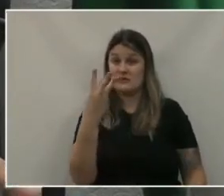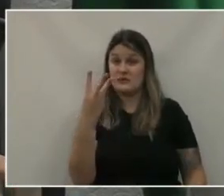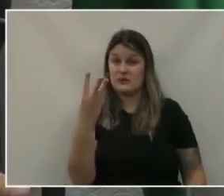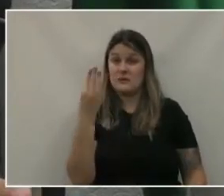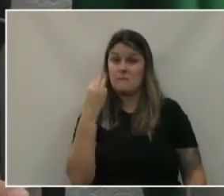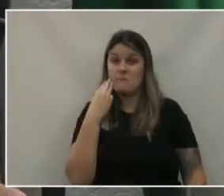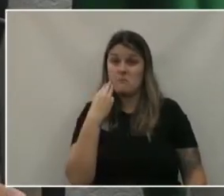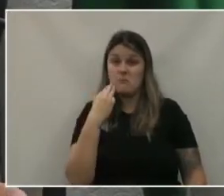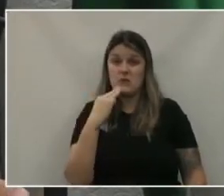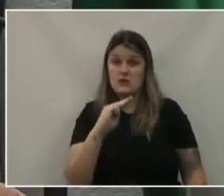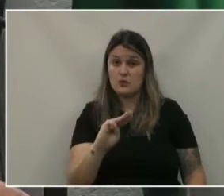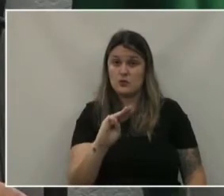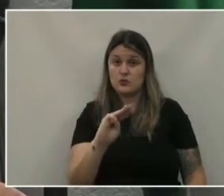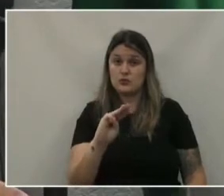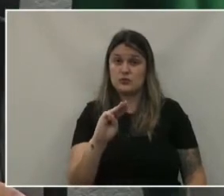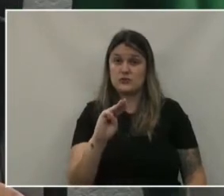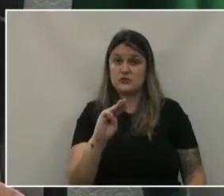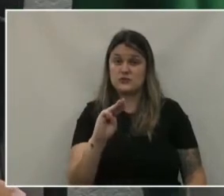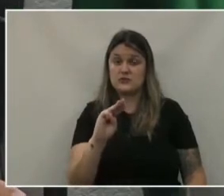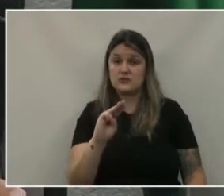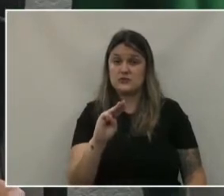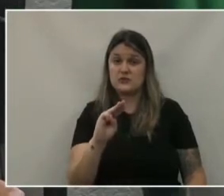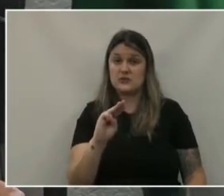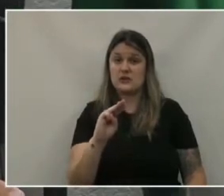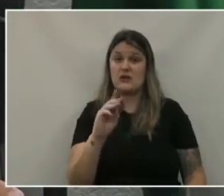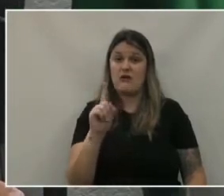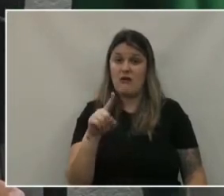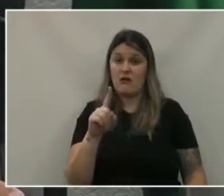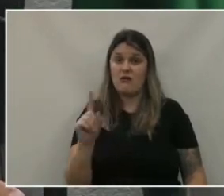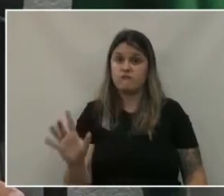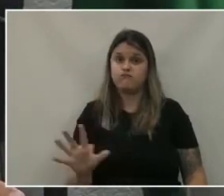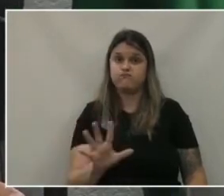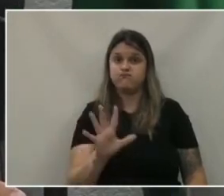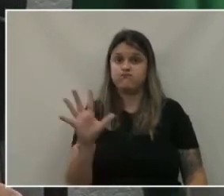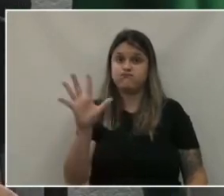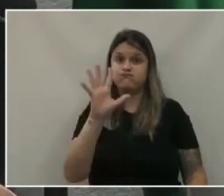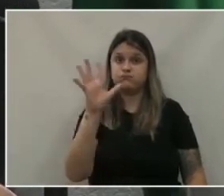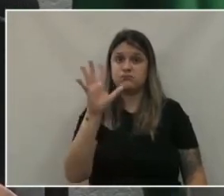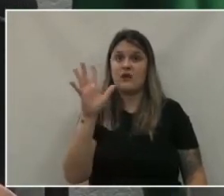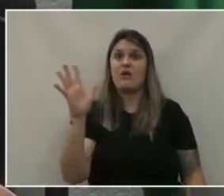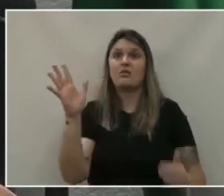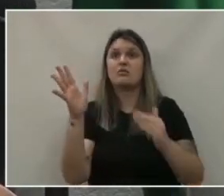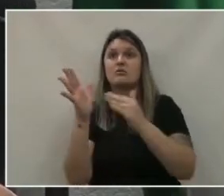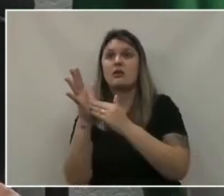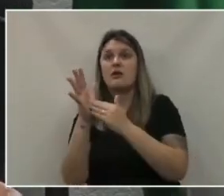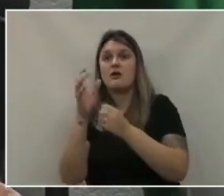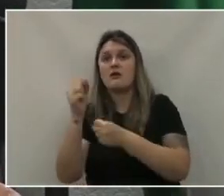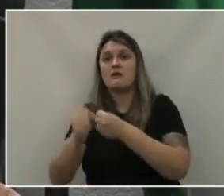433 milhões é o que prevê até